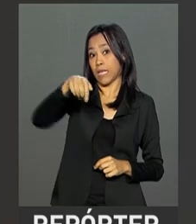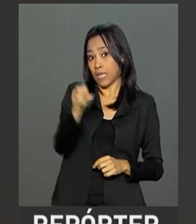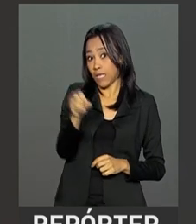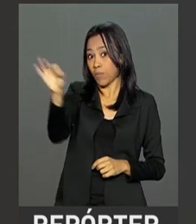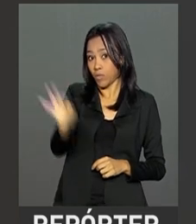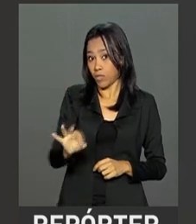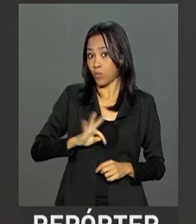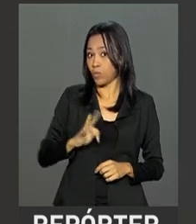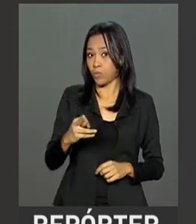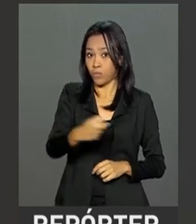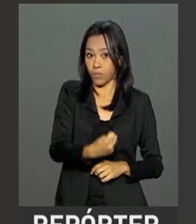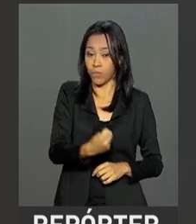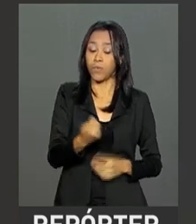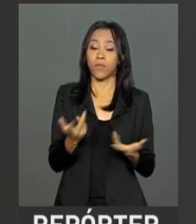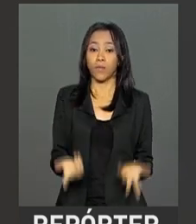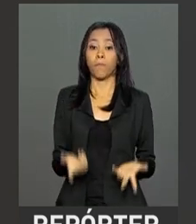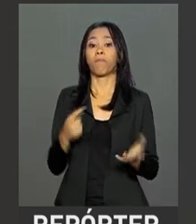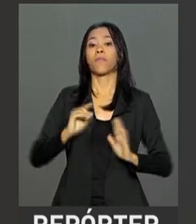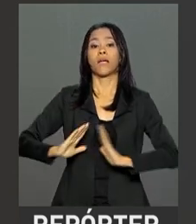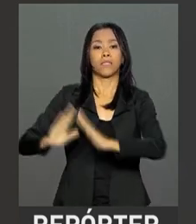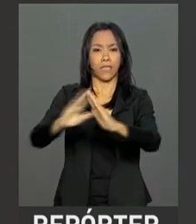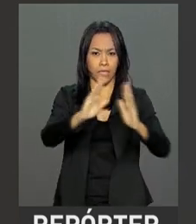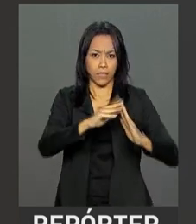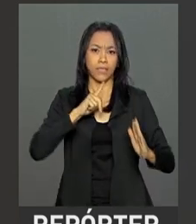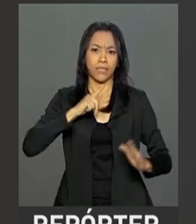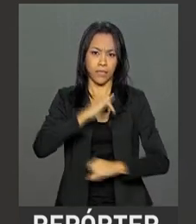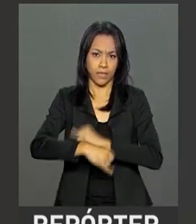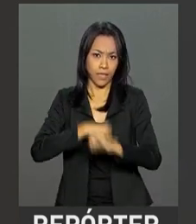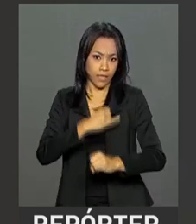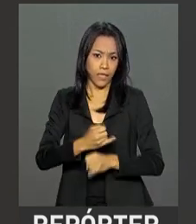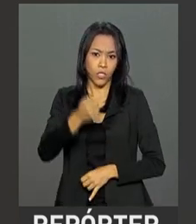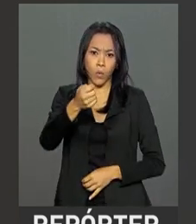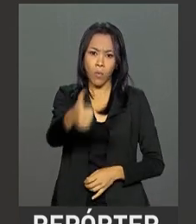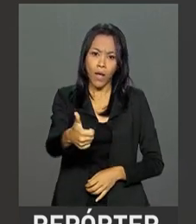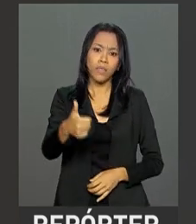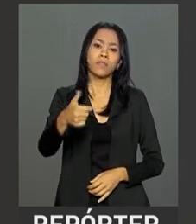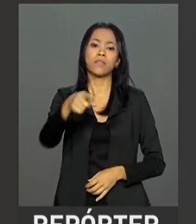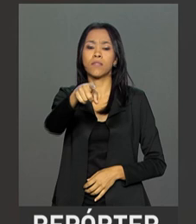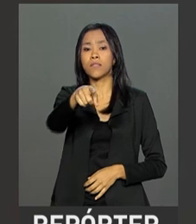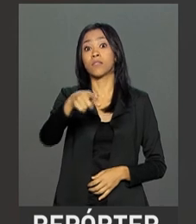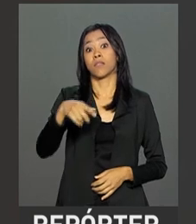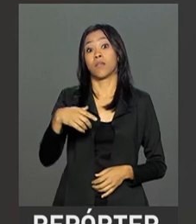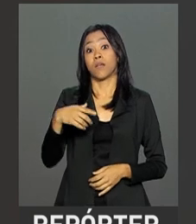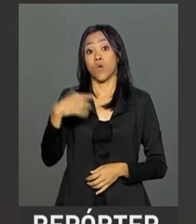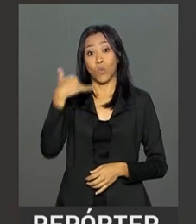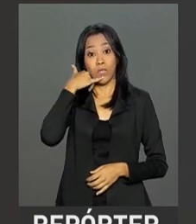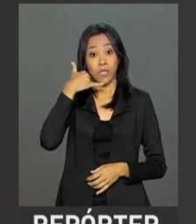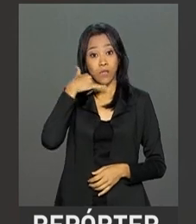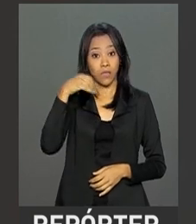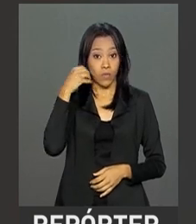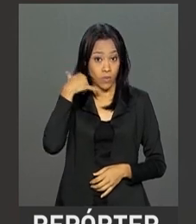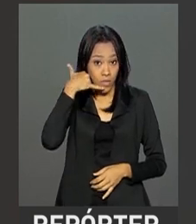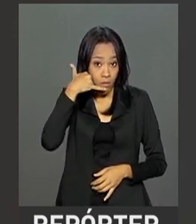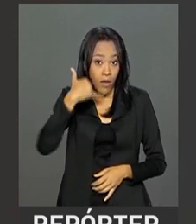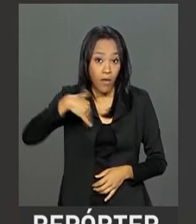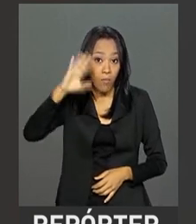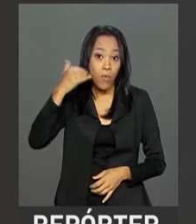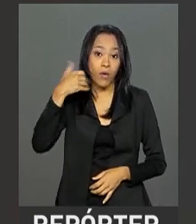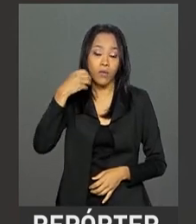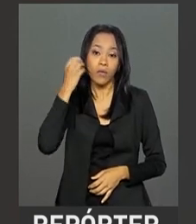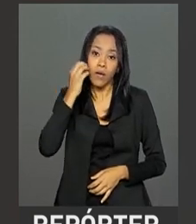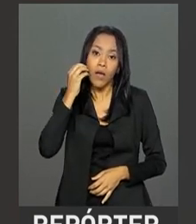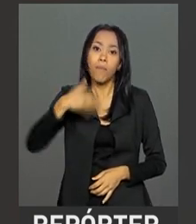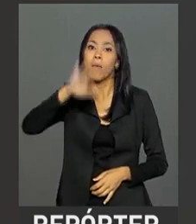total entre os domicílios conectados na quase totalidade o celular é utilizado em